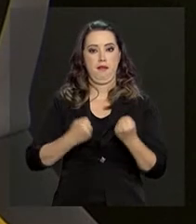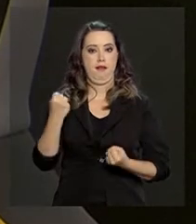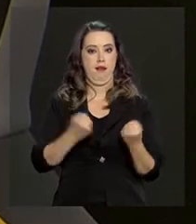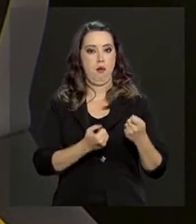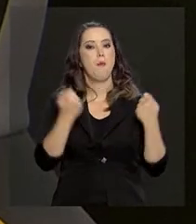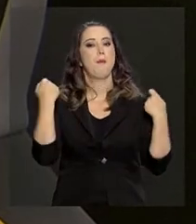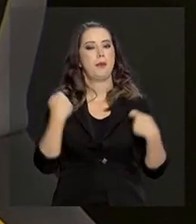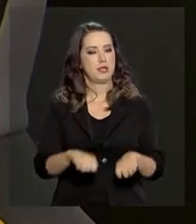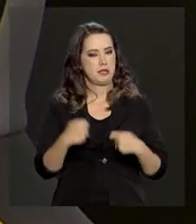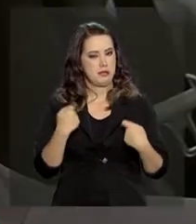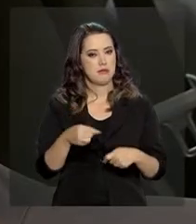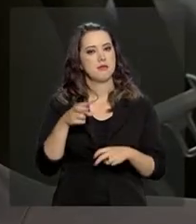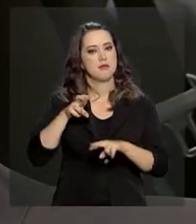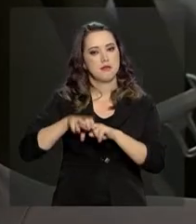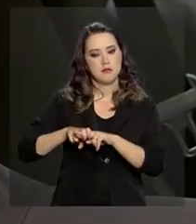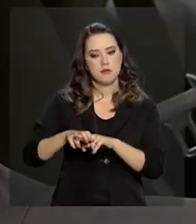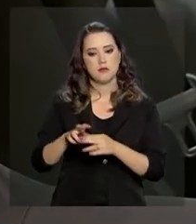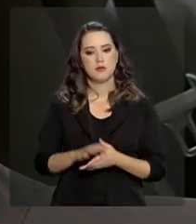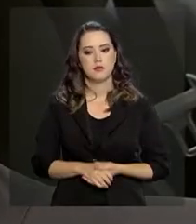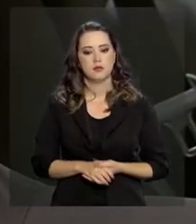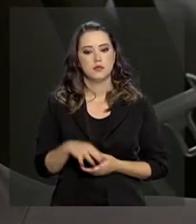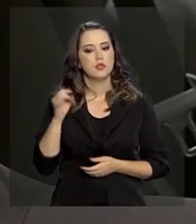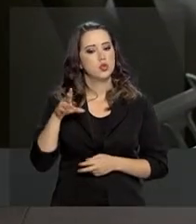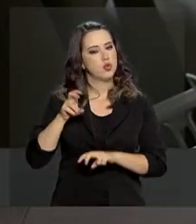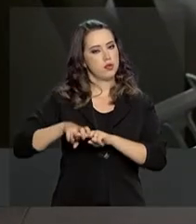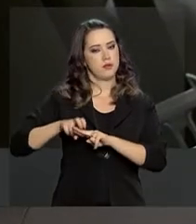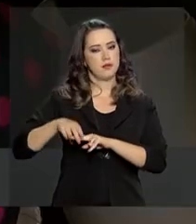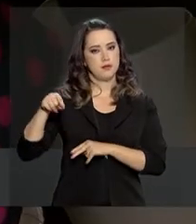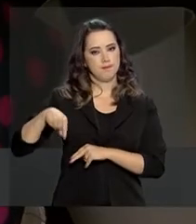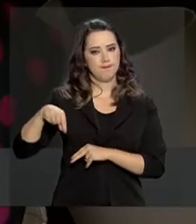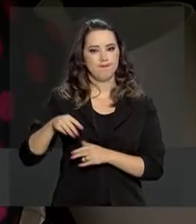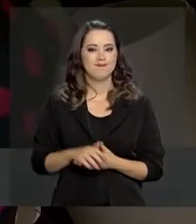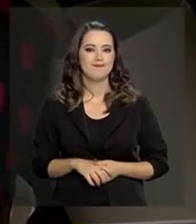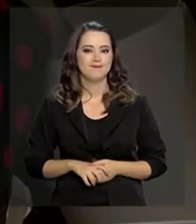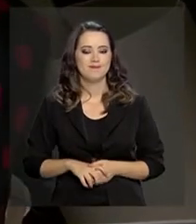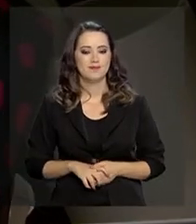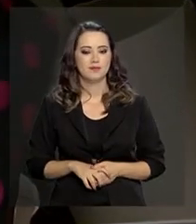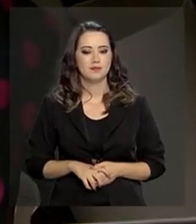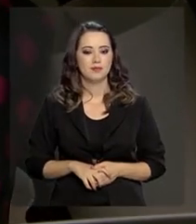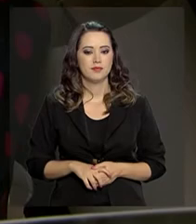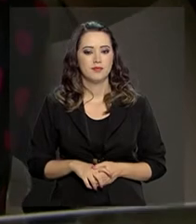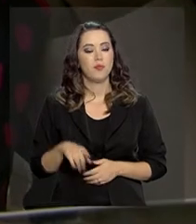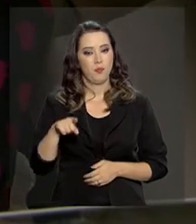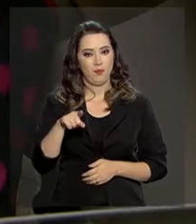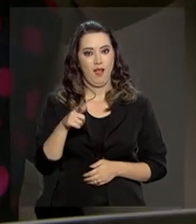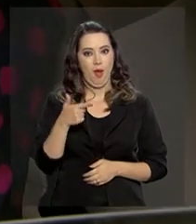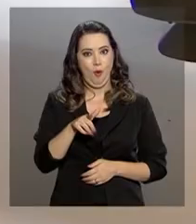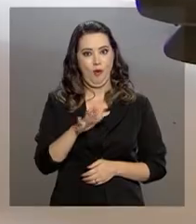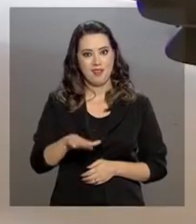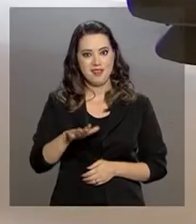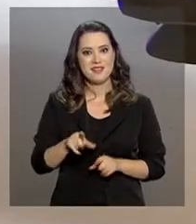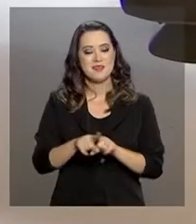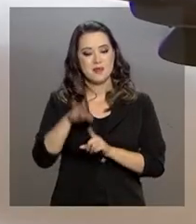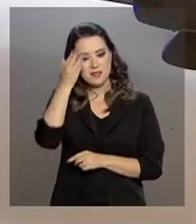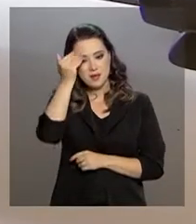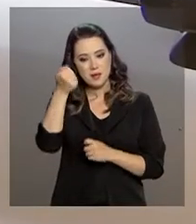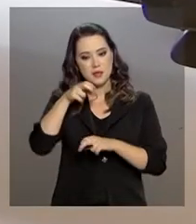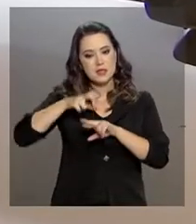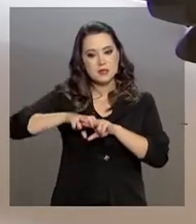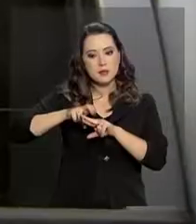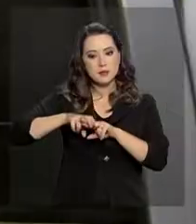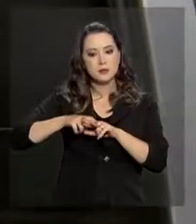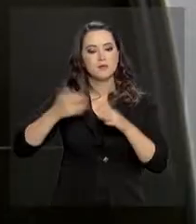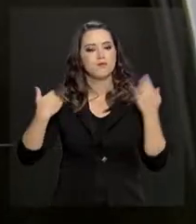carro só ali na câmera e alice também sabe que é preciso sentar na cadeirinha para